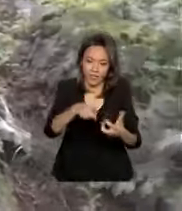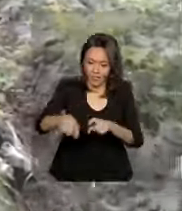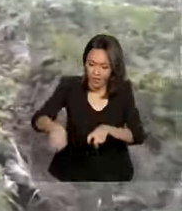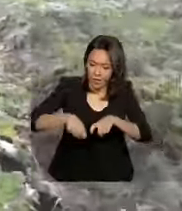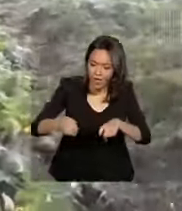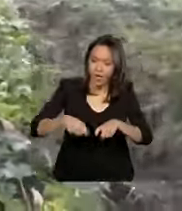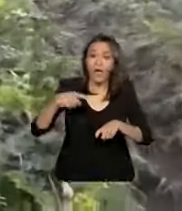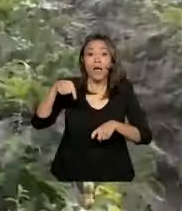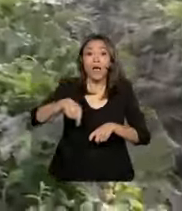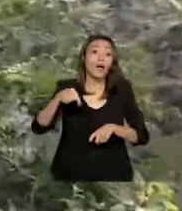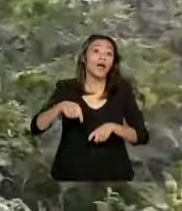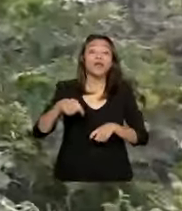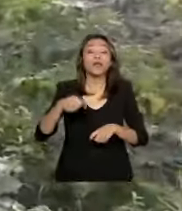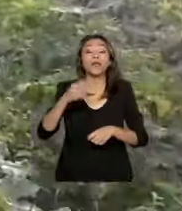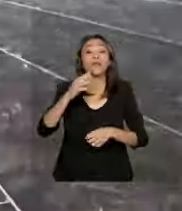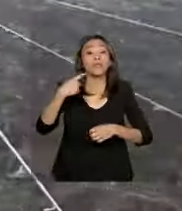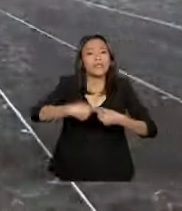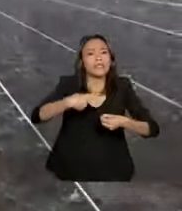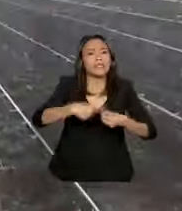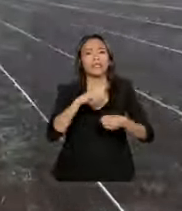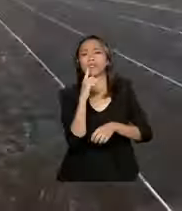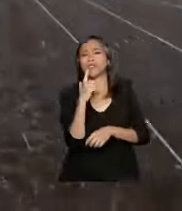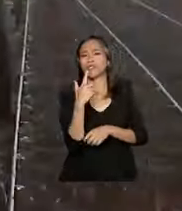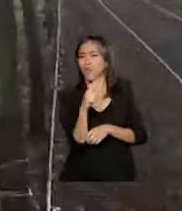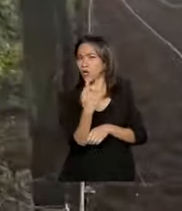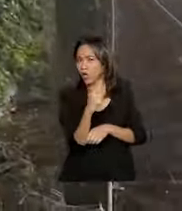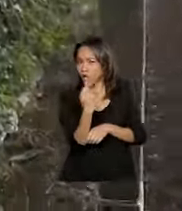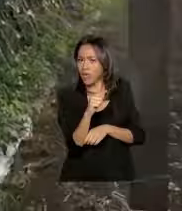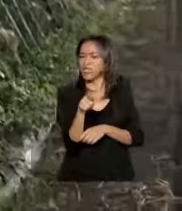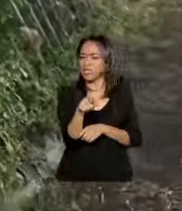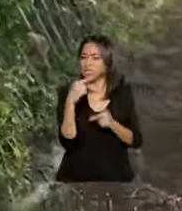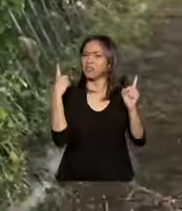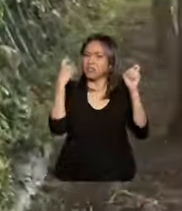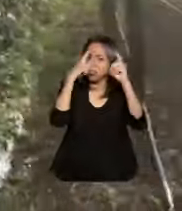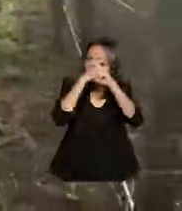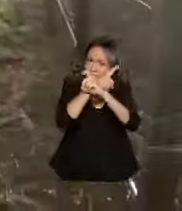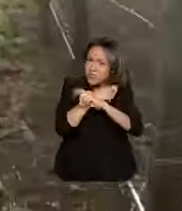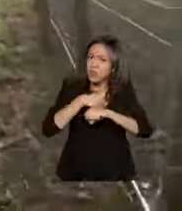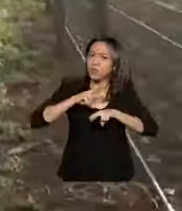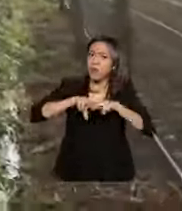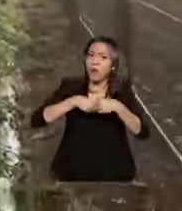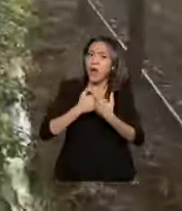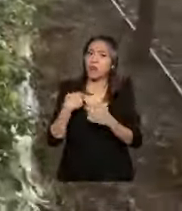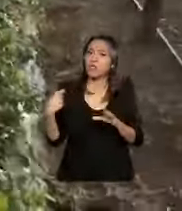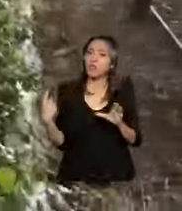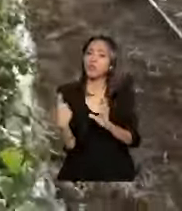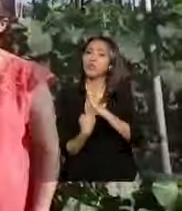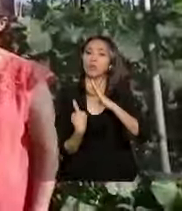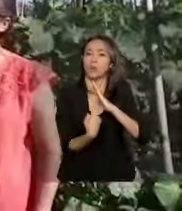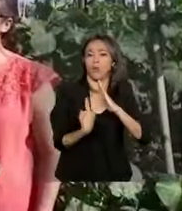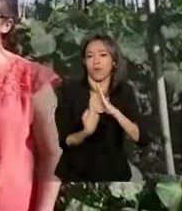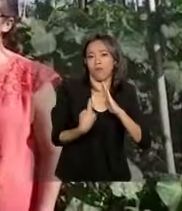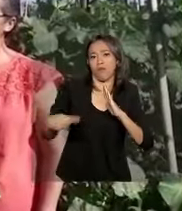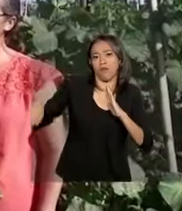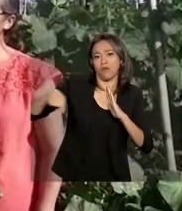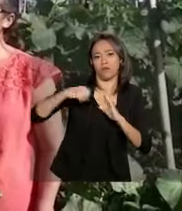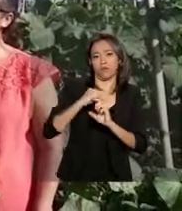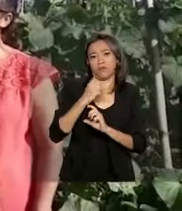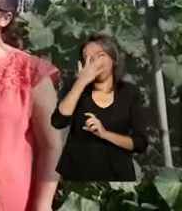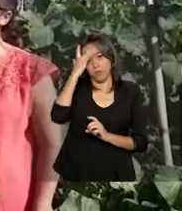em Planaltina, no estado de Goiás, e tem passado dificuldades por causa do isolamento social.